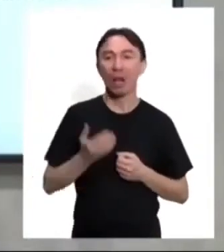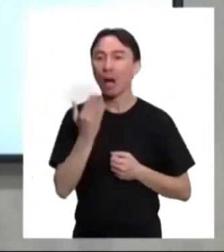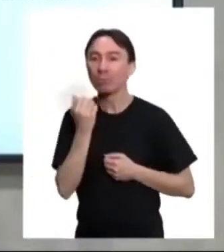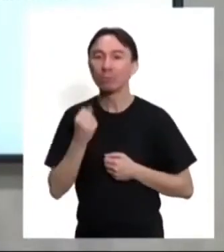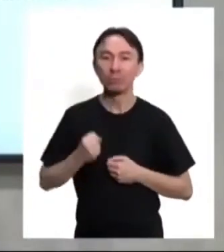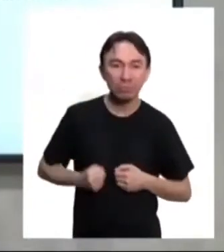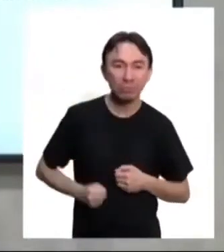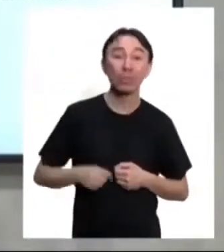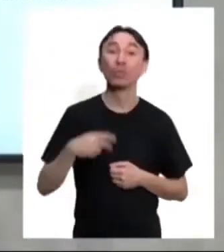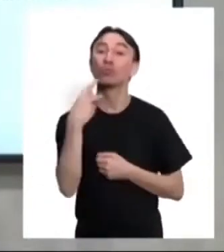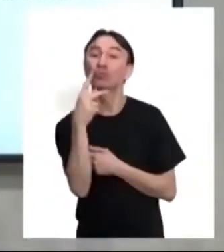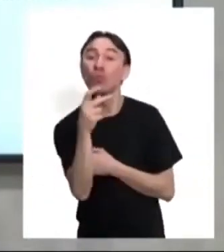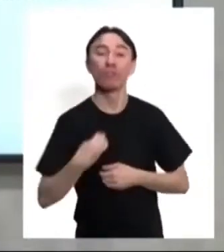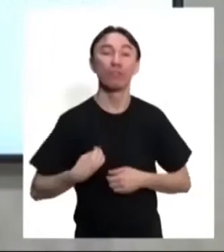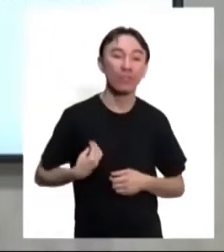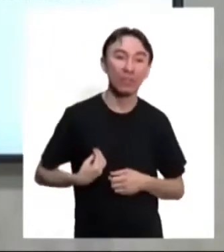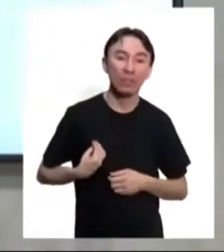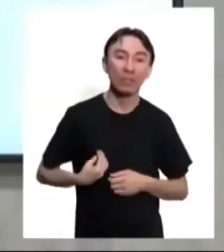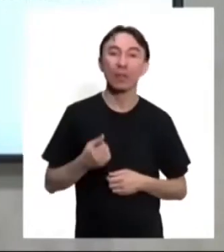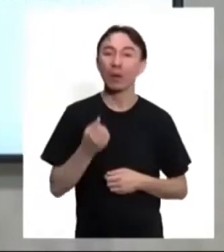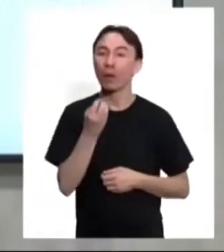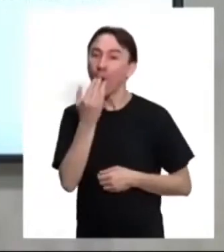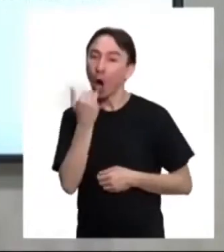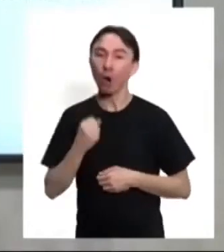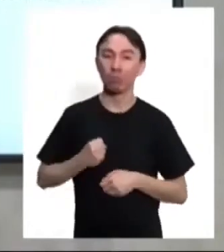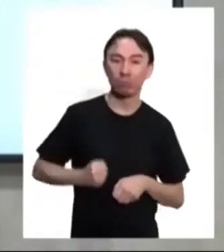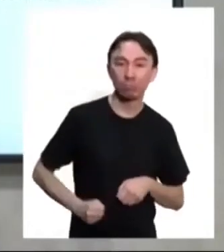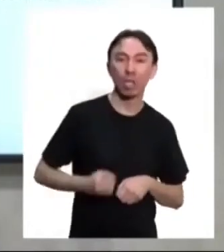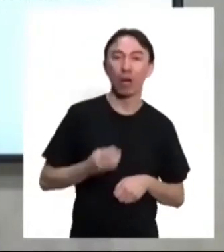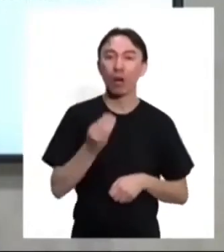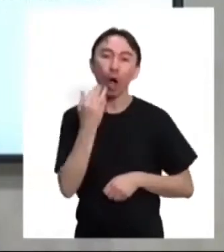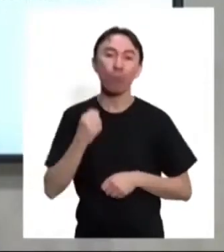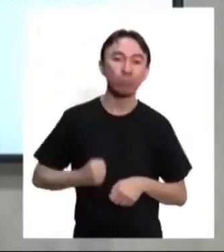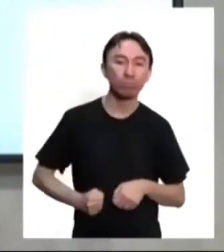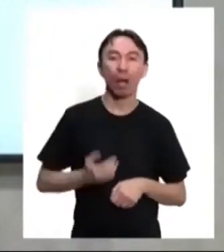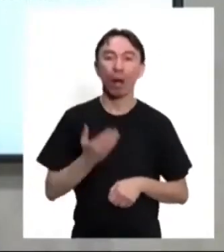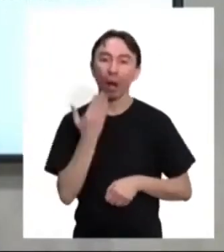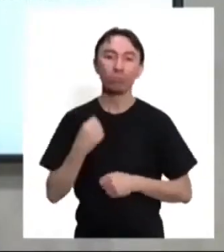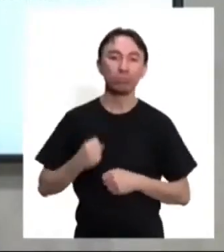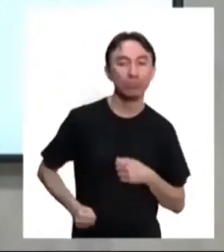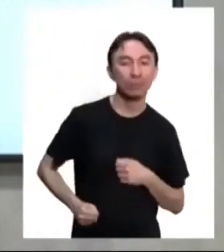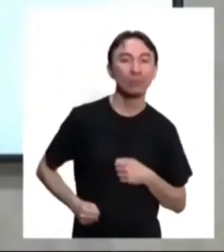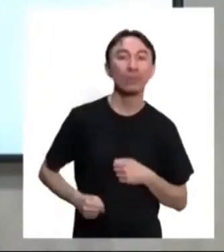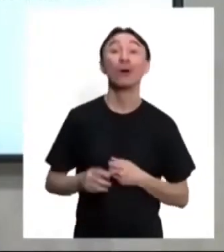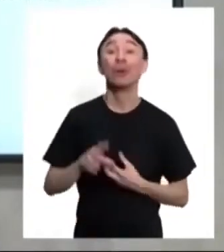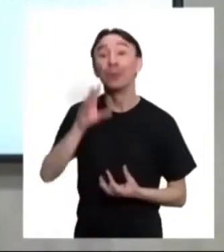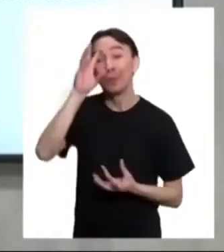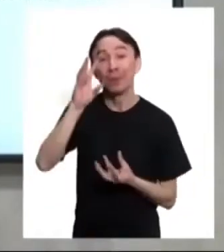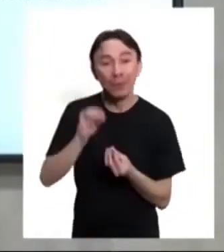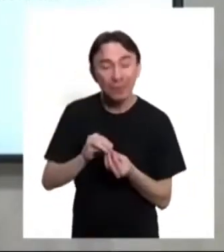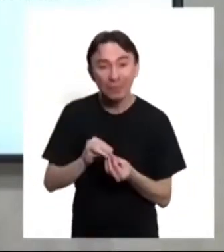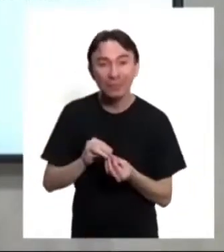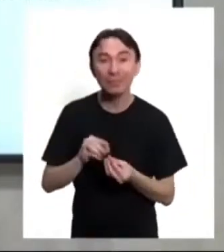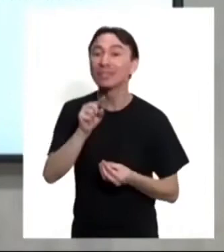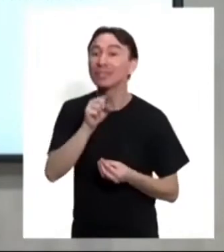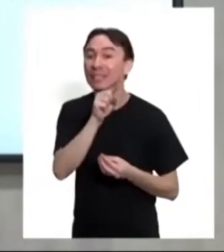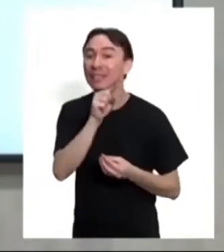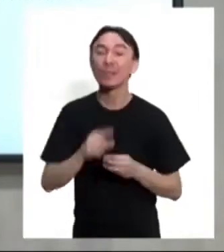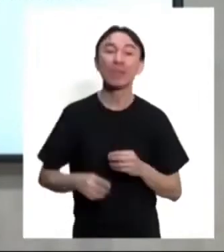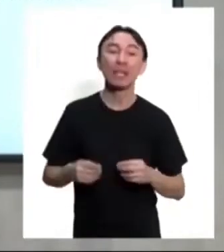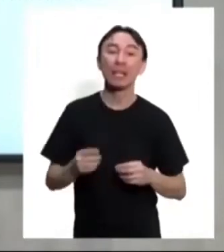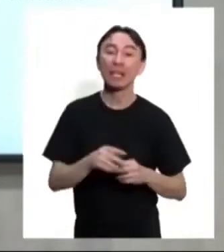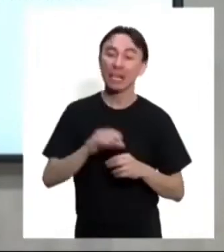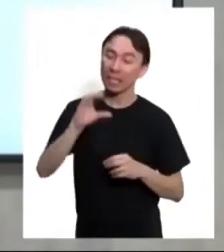carbono 14. Você come, elimina, come, elimina, come, elimina. Conclusão, você vai ficando com carbono